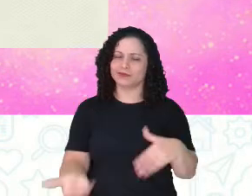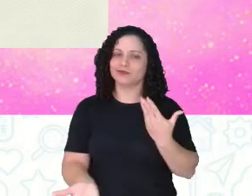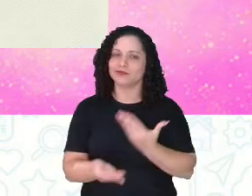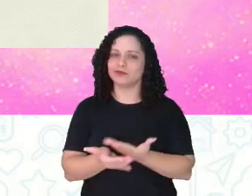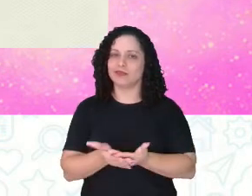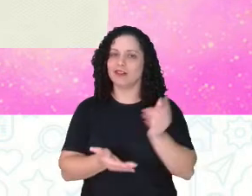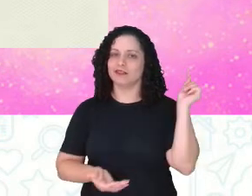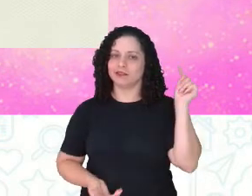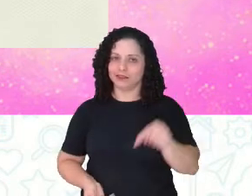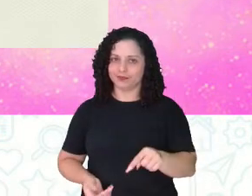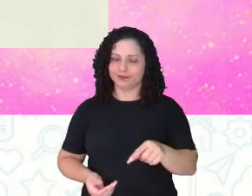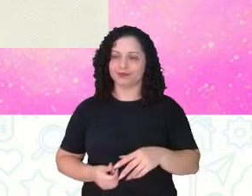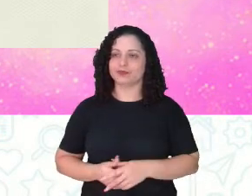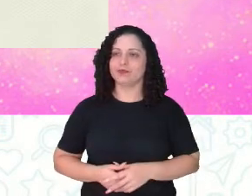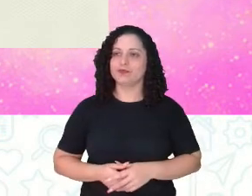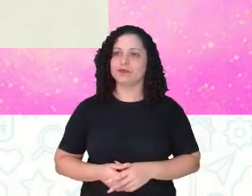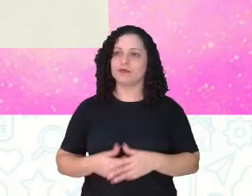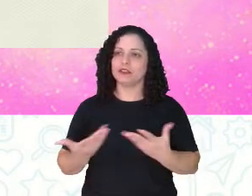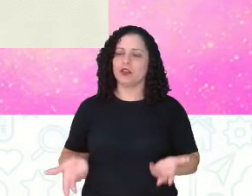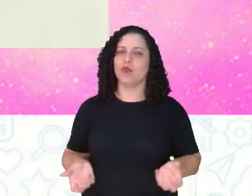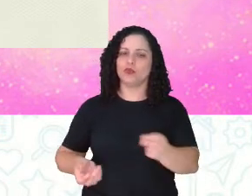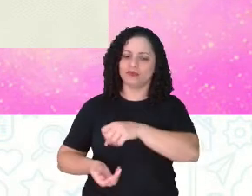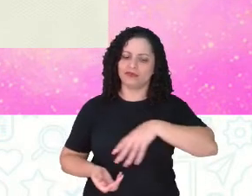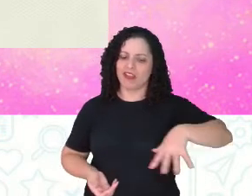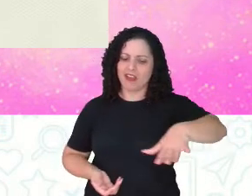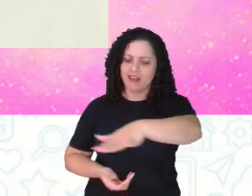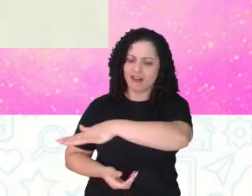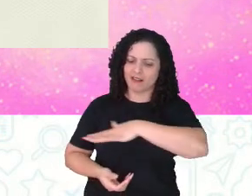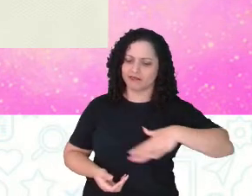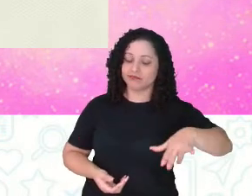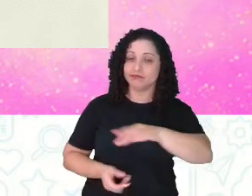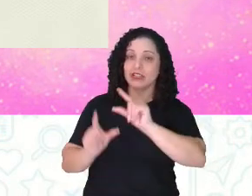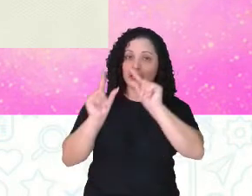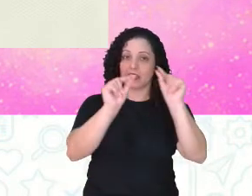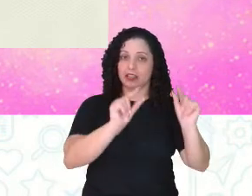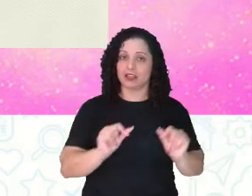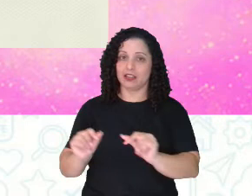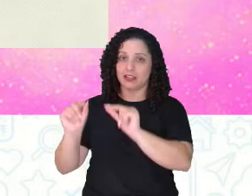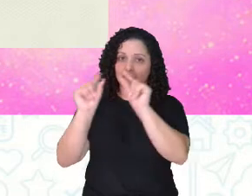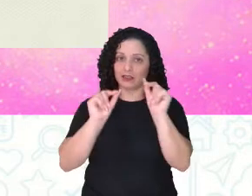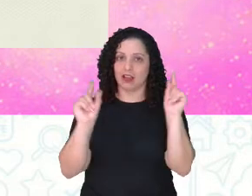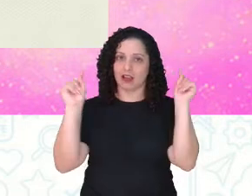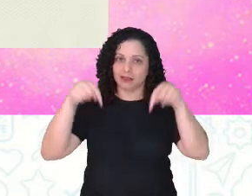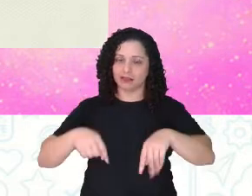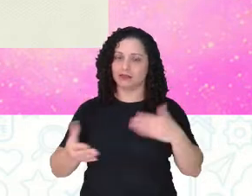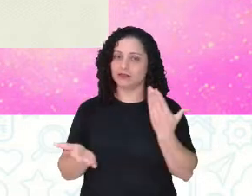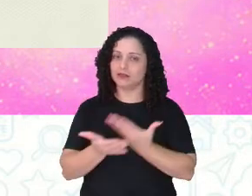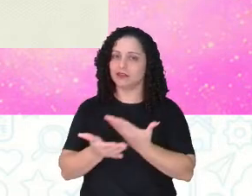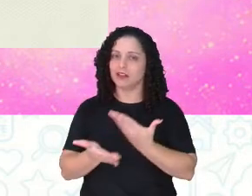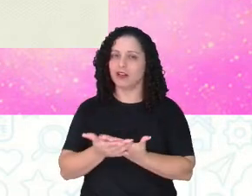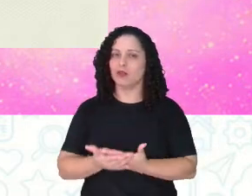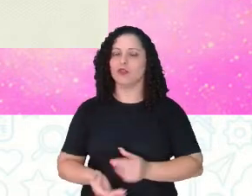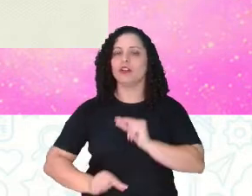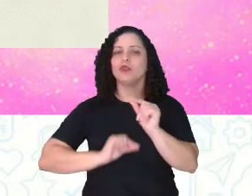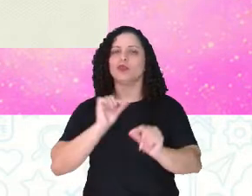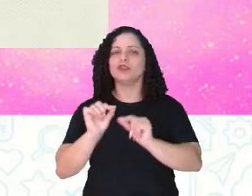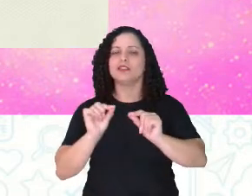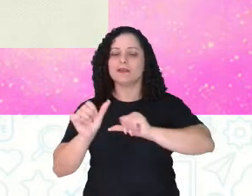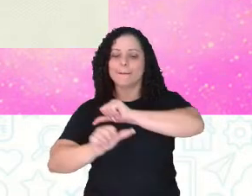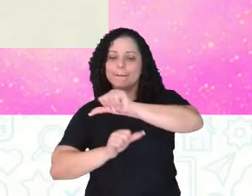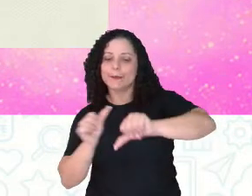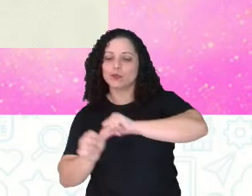a concentração de terra e renda, a gente trabalha muito isso aqui nas nossas aulas. A questão da reforma agrária,